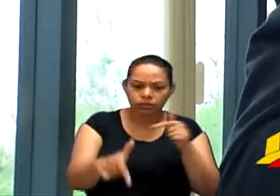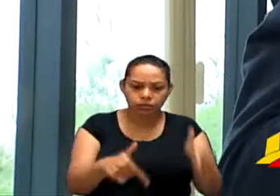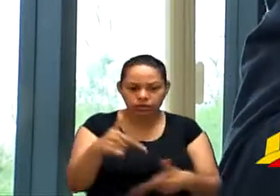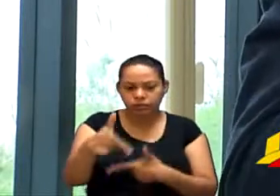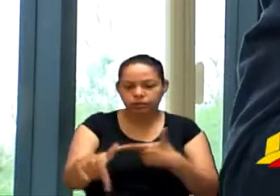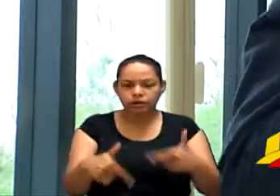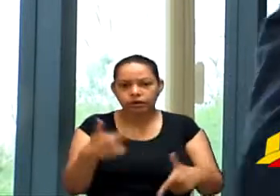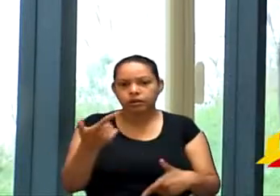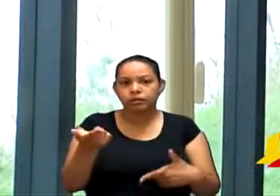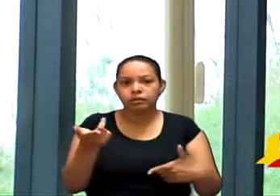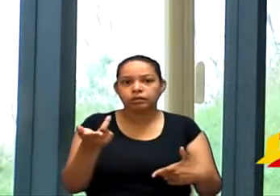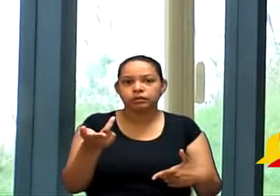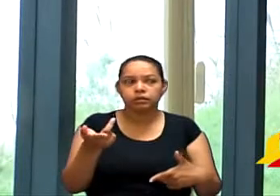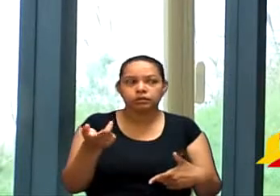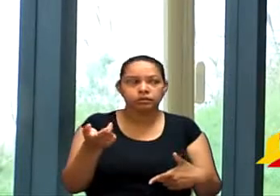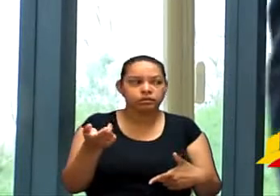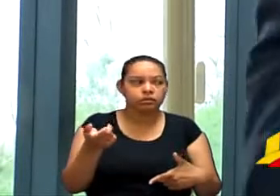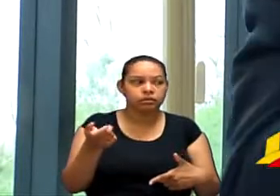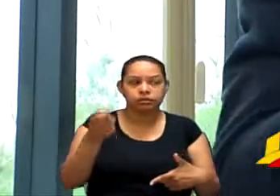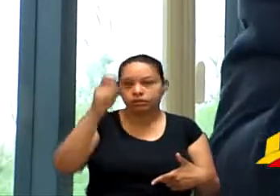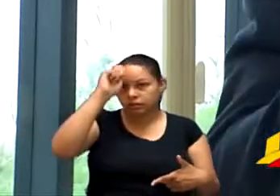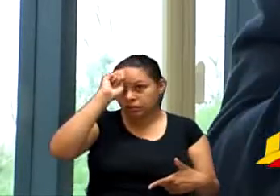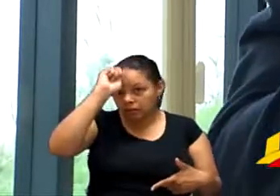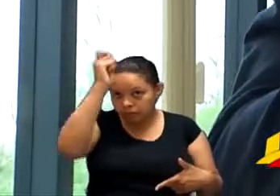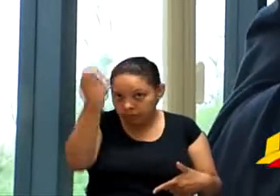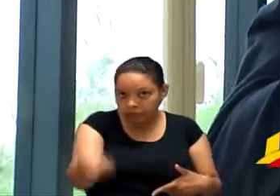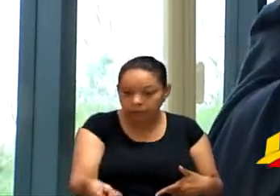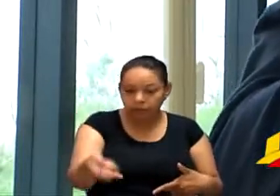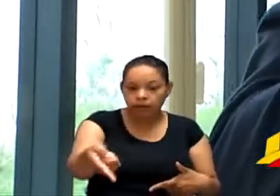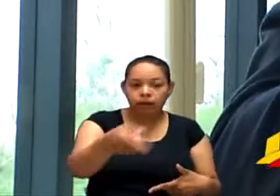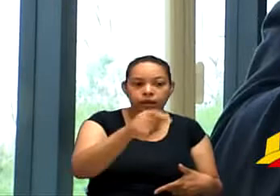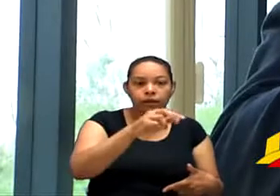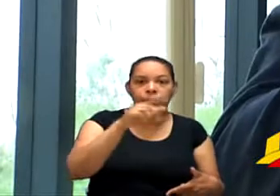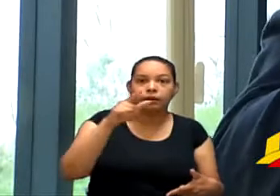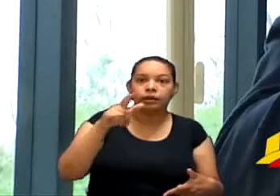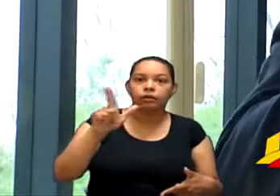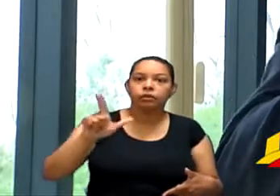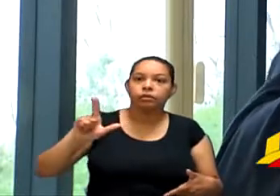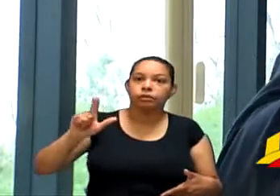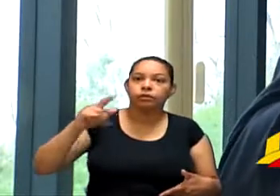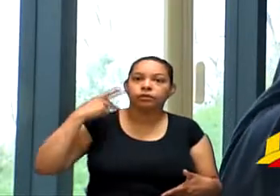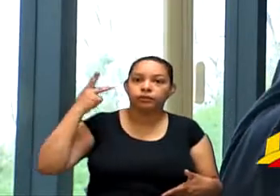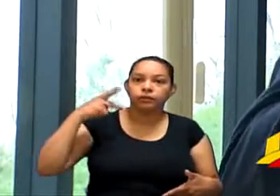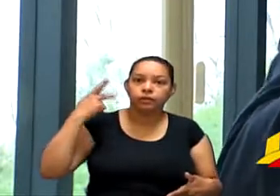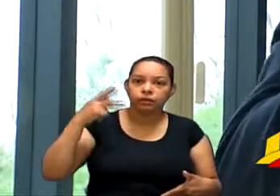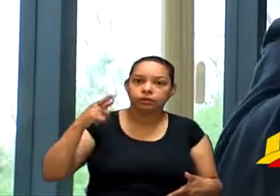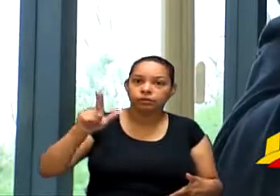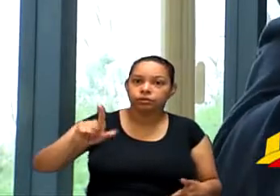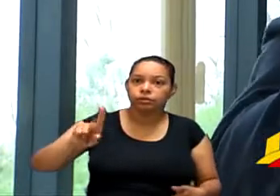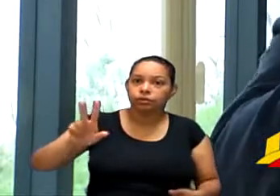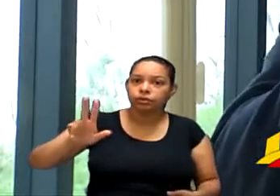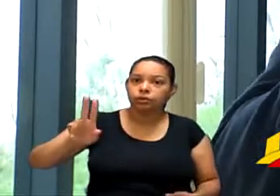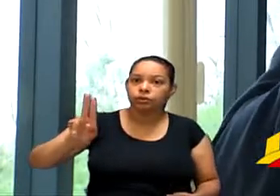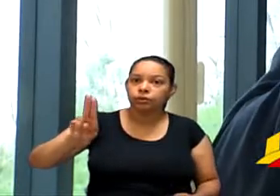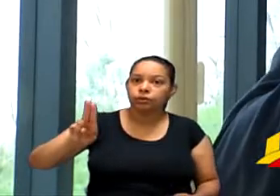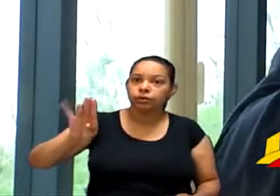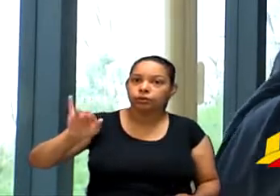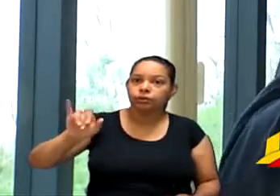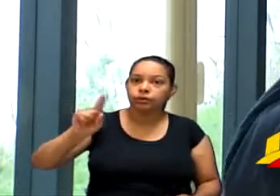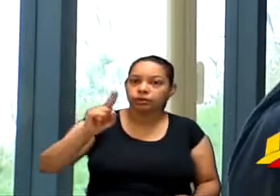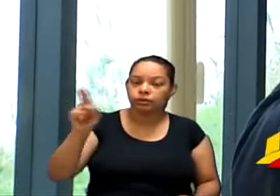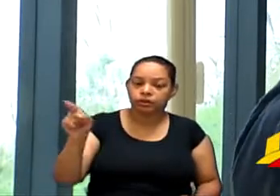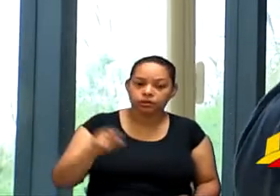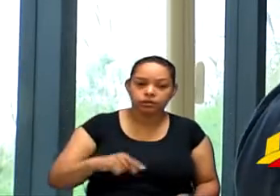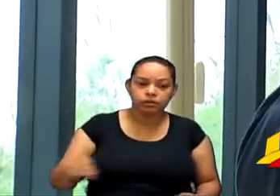Presidente Luiz Santos que coordena esse trabalho de uma maneira muito séria com uma equipe de